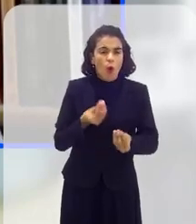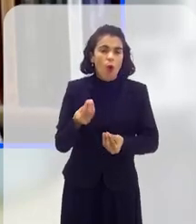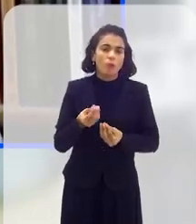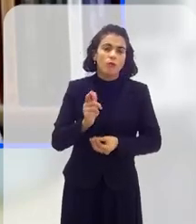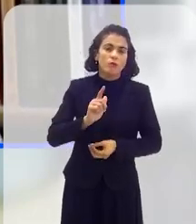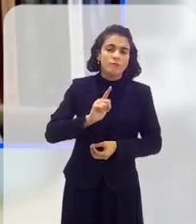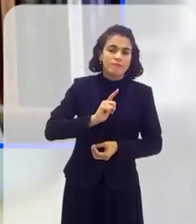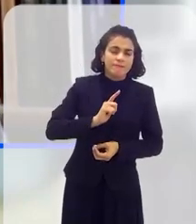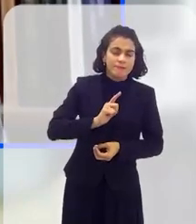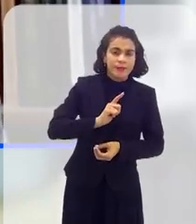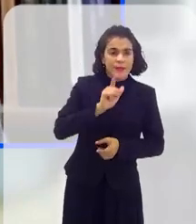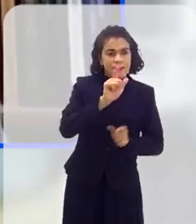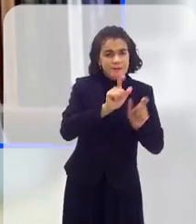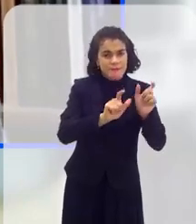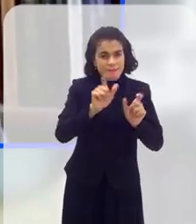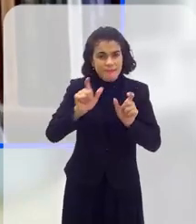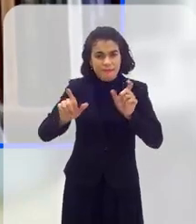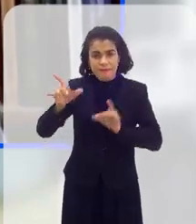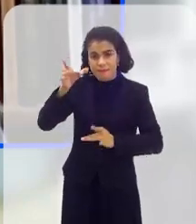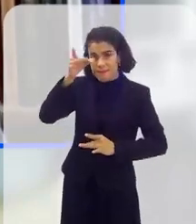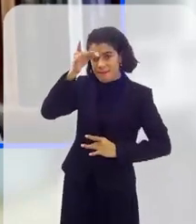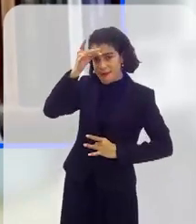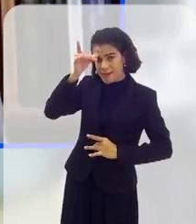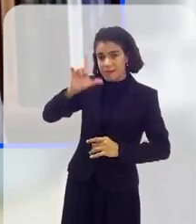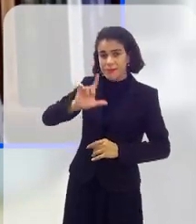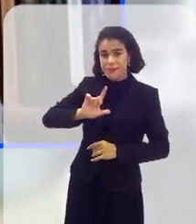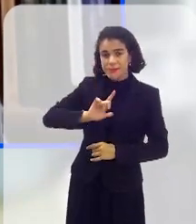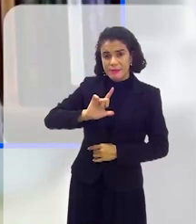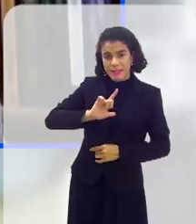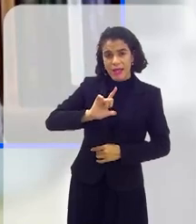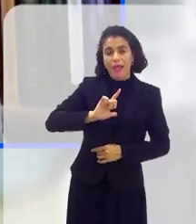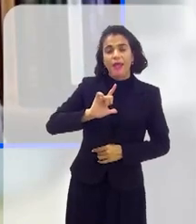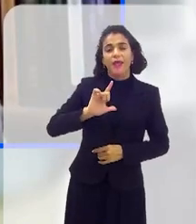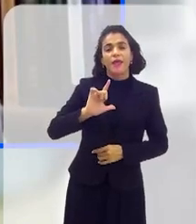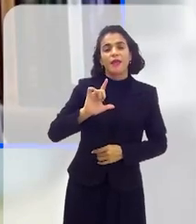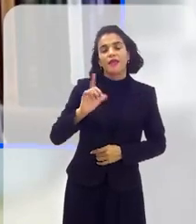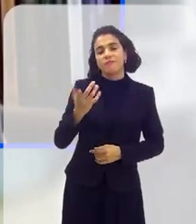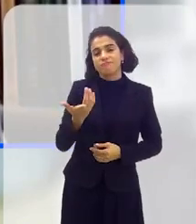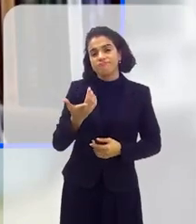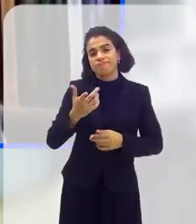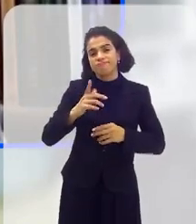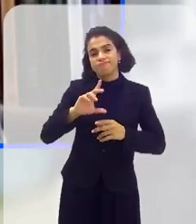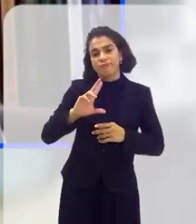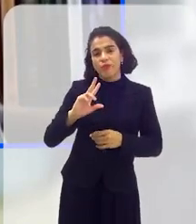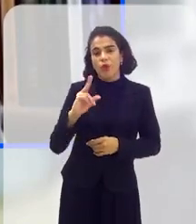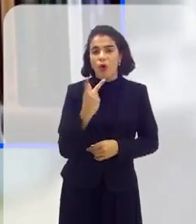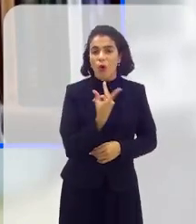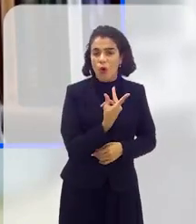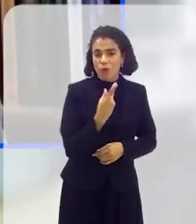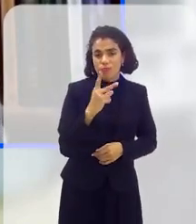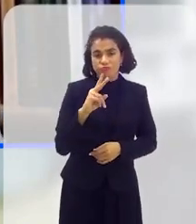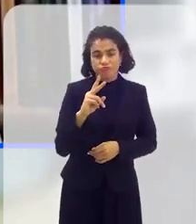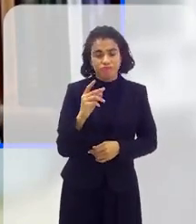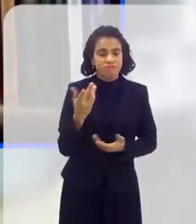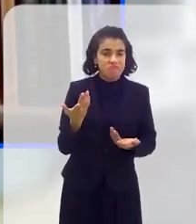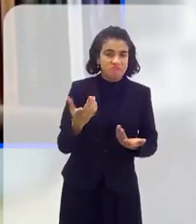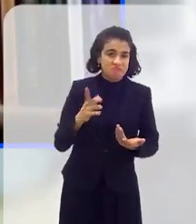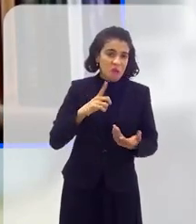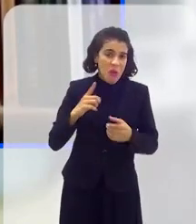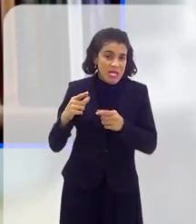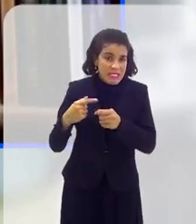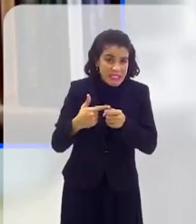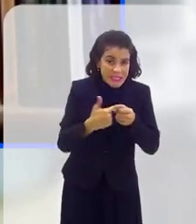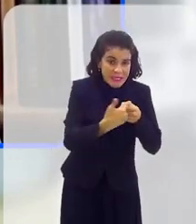De como existe personagens que têm homossexualidade, e essa homossexualidade é escondida porque ele está numa